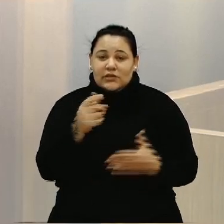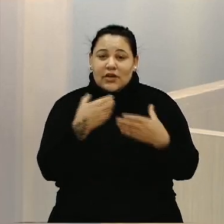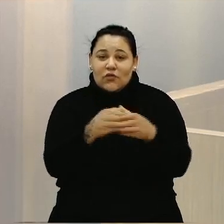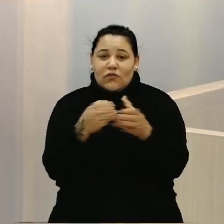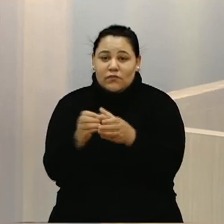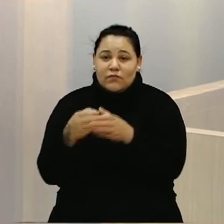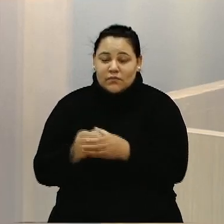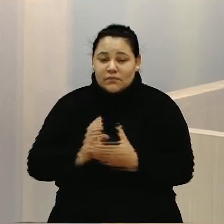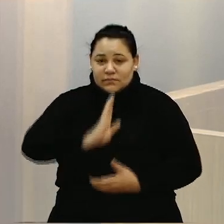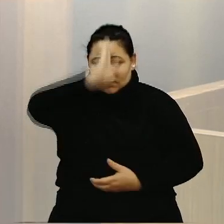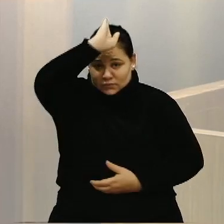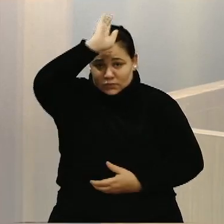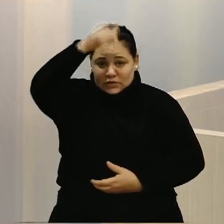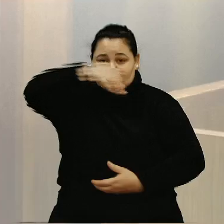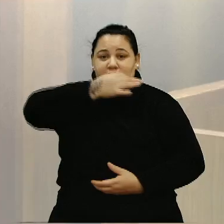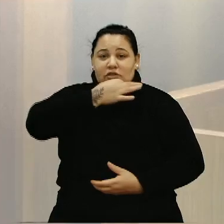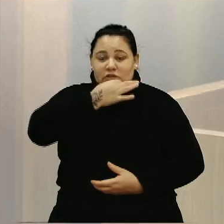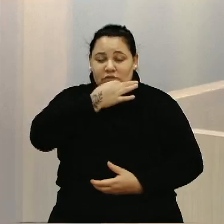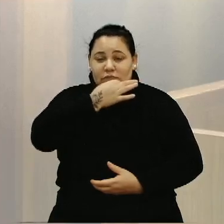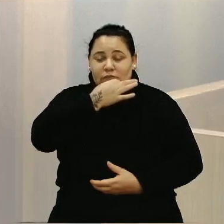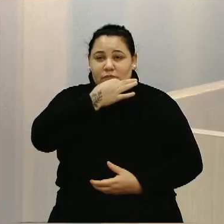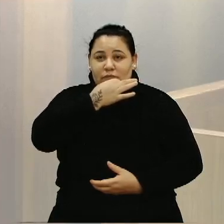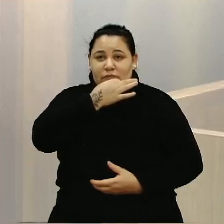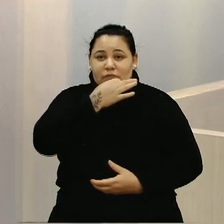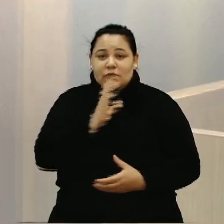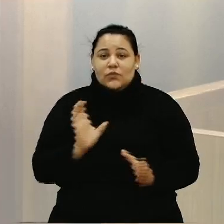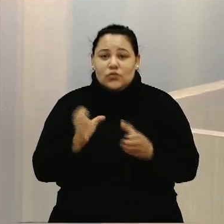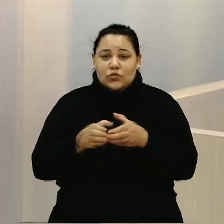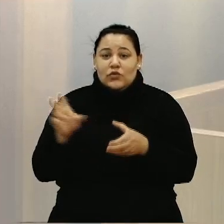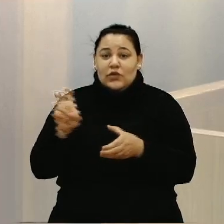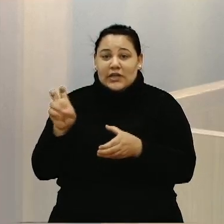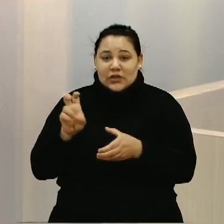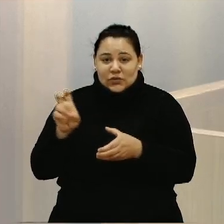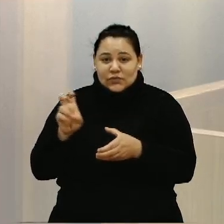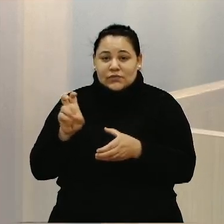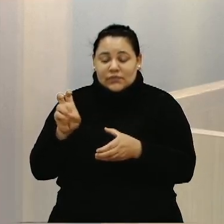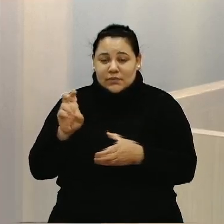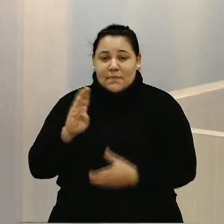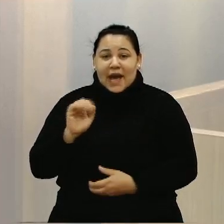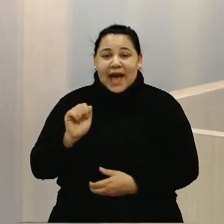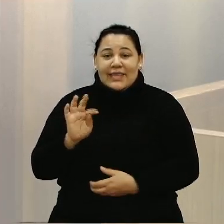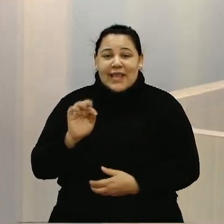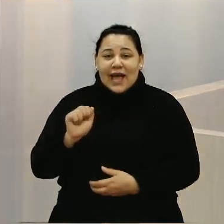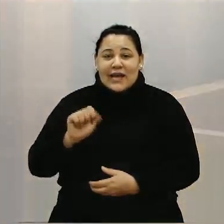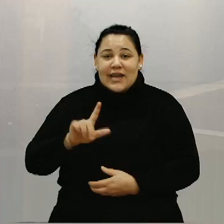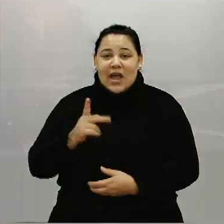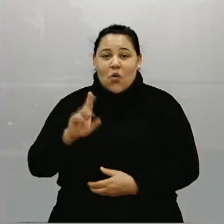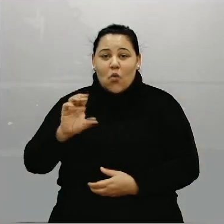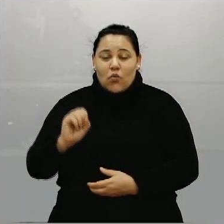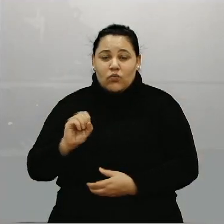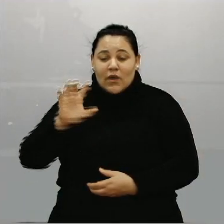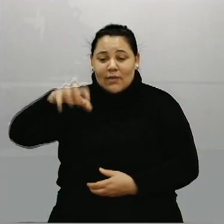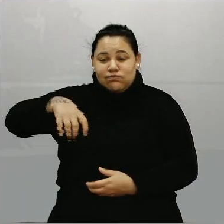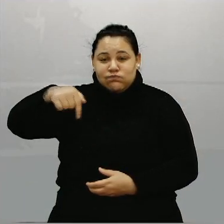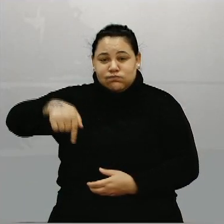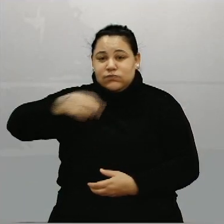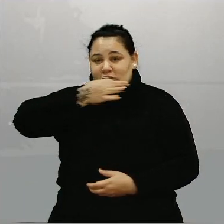Sul, a companhia do 5º Batalhão, na sede de Caxias do Sul. Ela